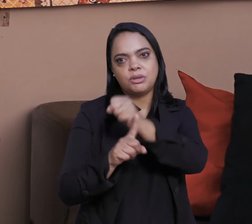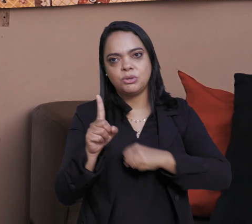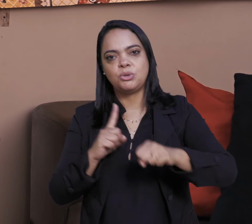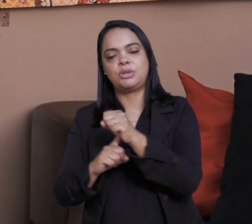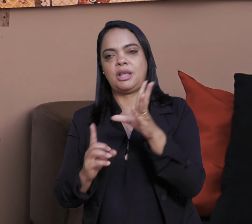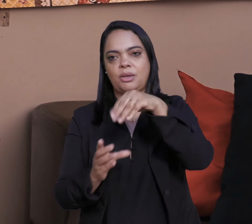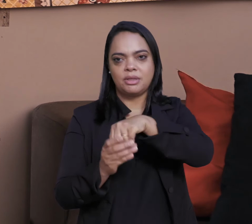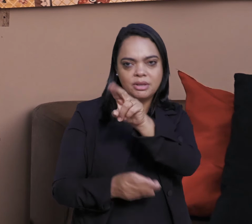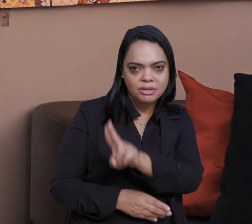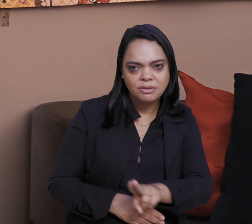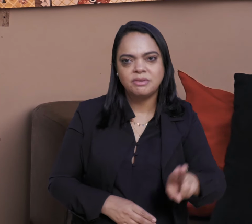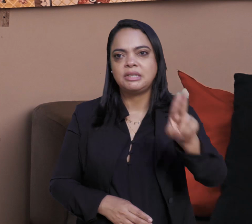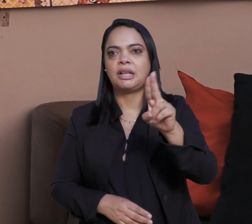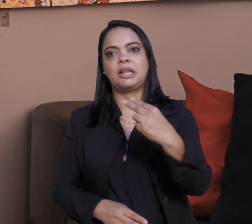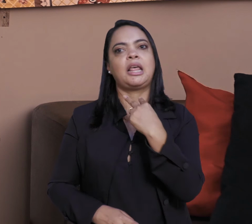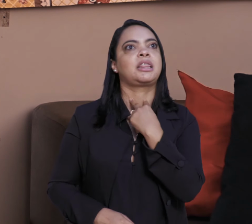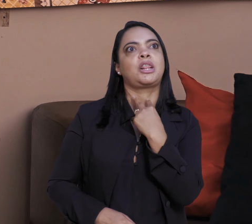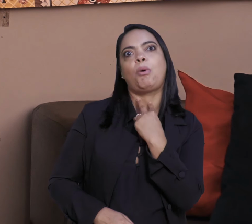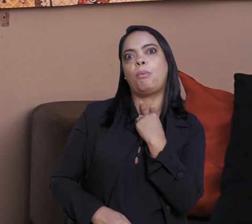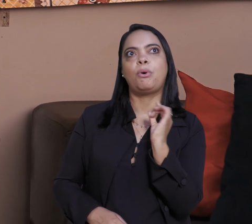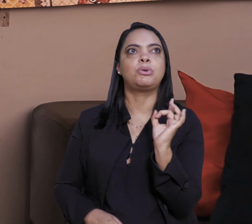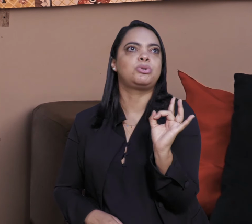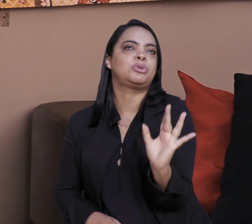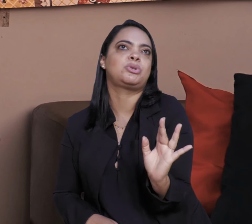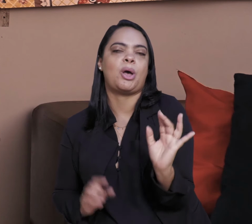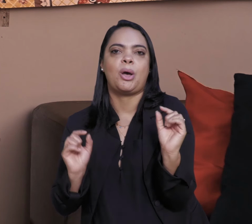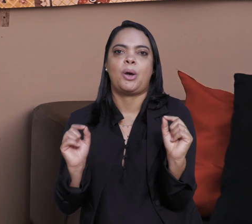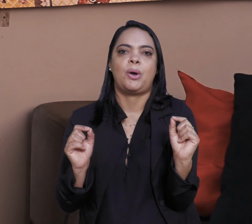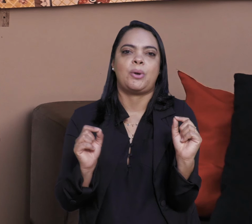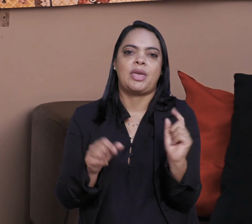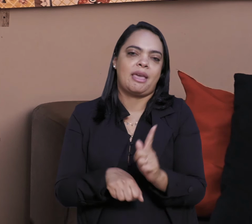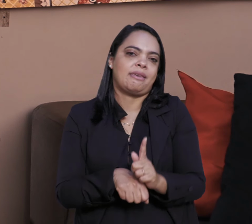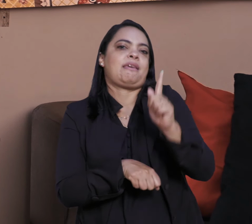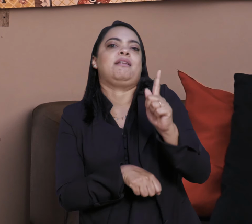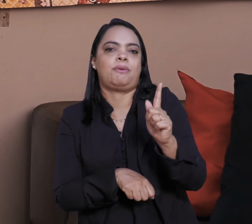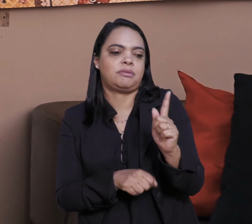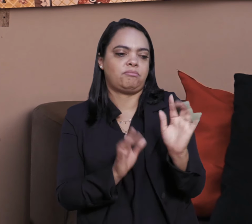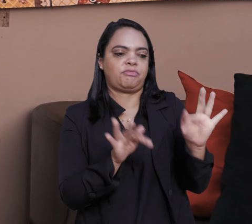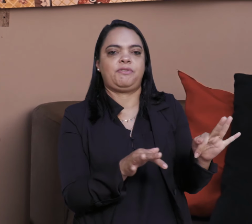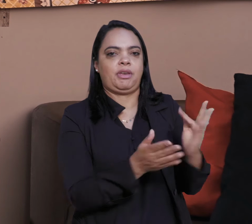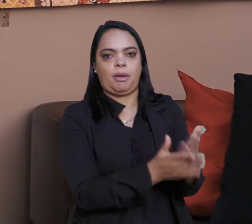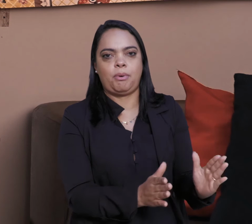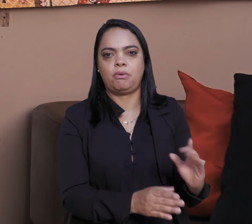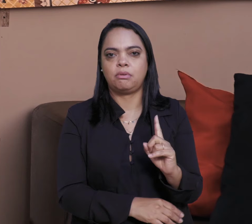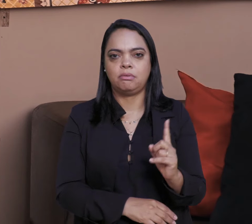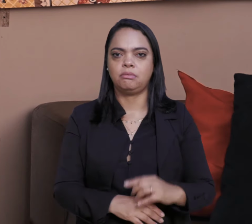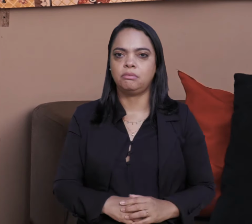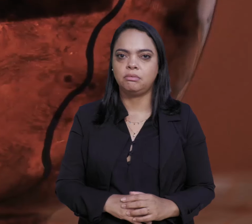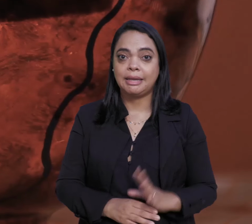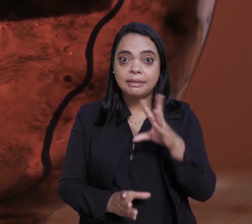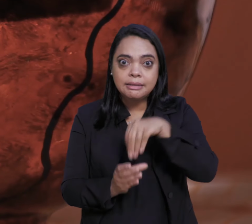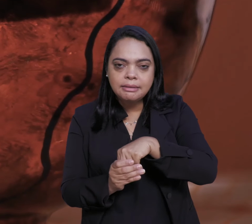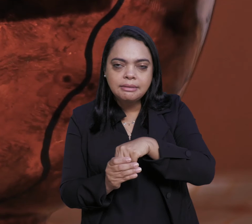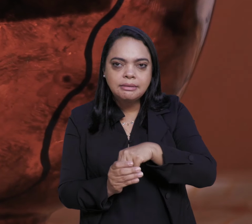dentro da universidade. Que eu não podia ficar só fazer a graduação e ponto final.